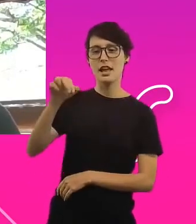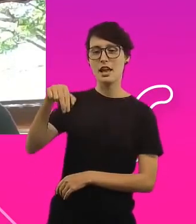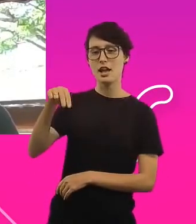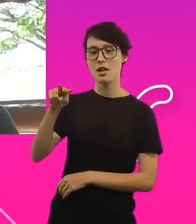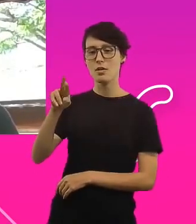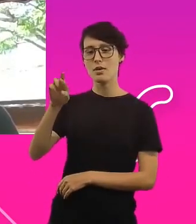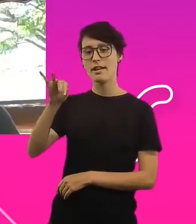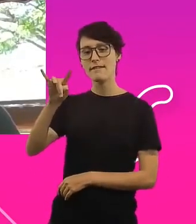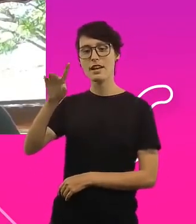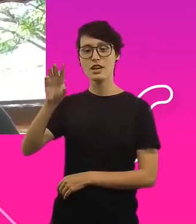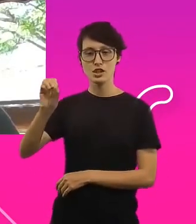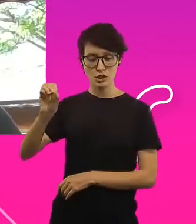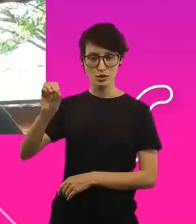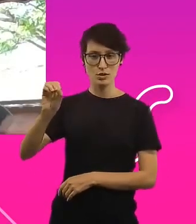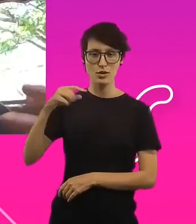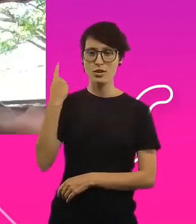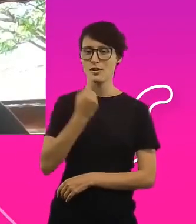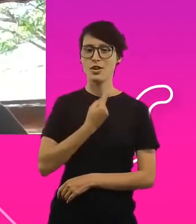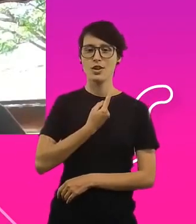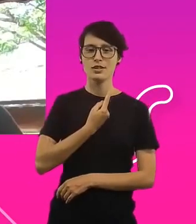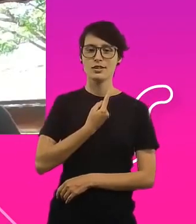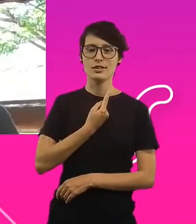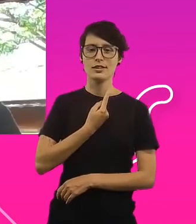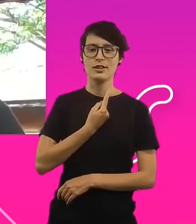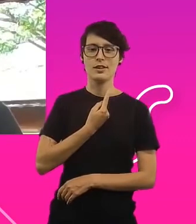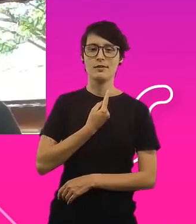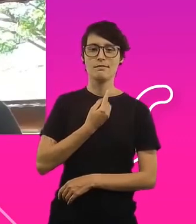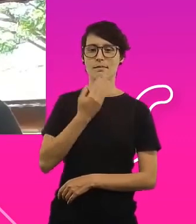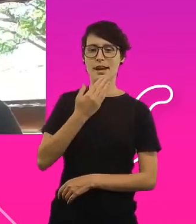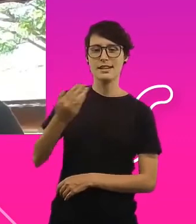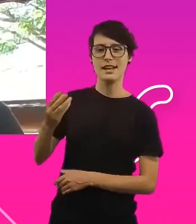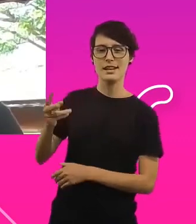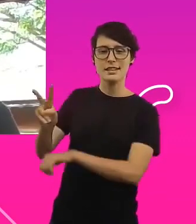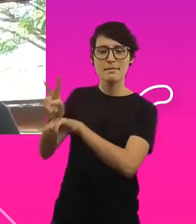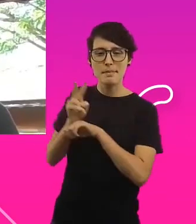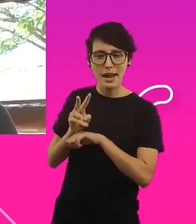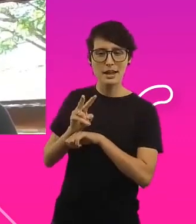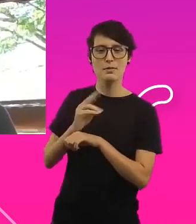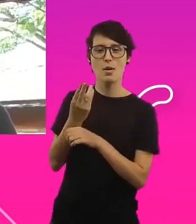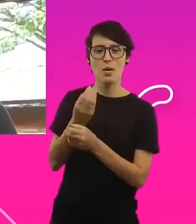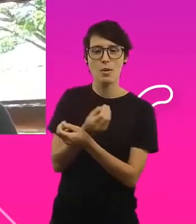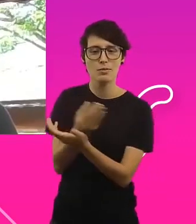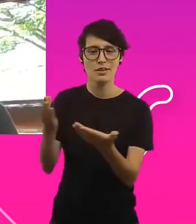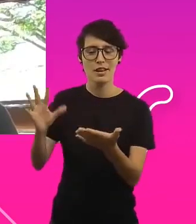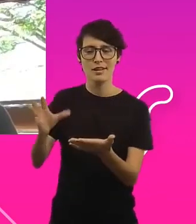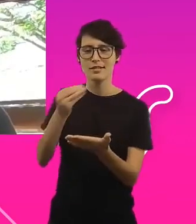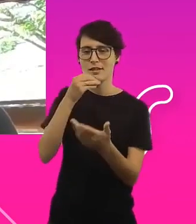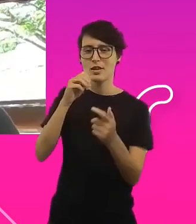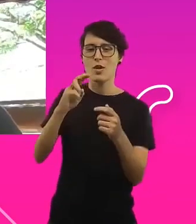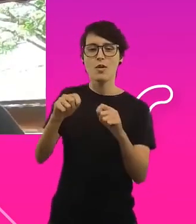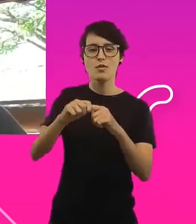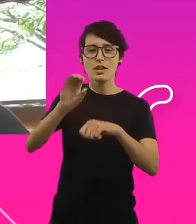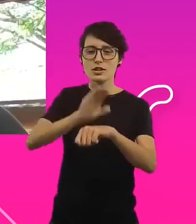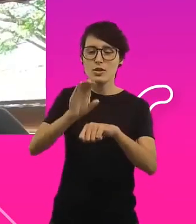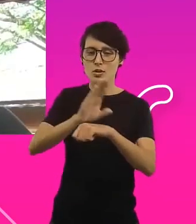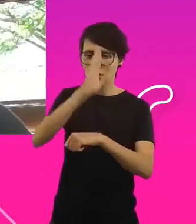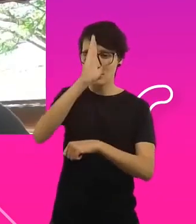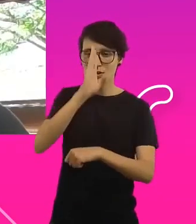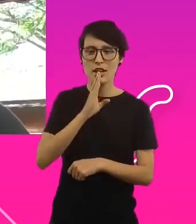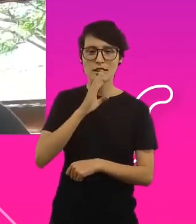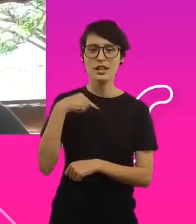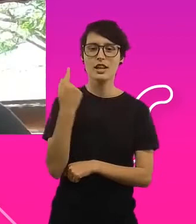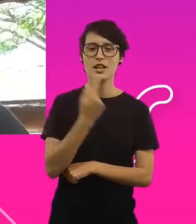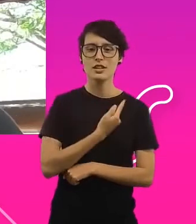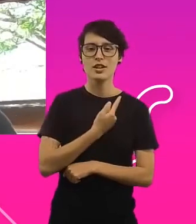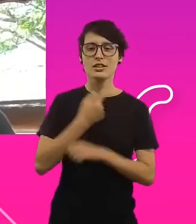de cobrar ou fazer financiamentos, ou dar oportunidade, ou fazer um curso de graça para a pessoa estudar, a gente percebe